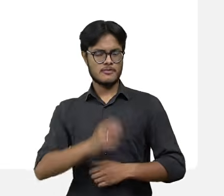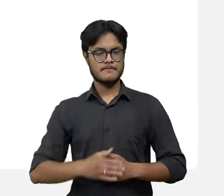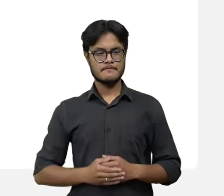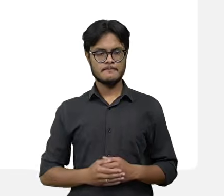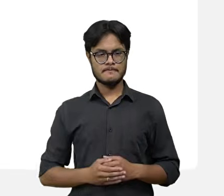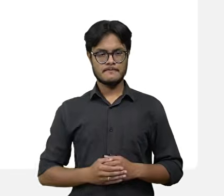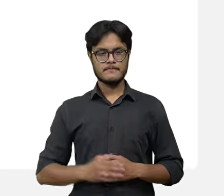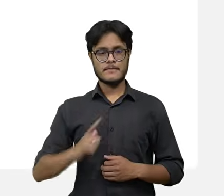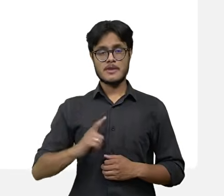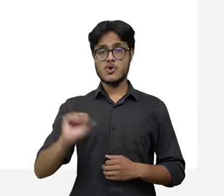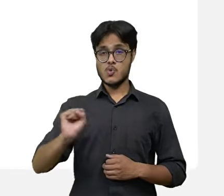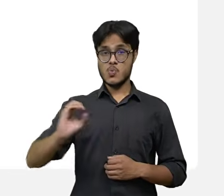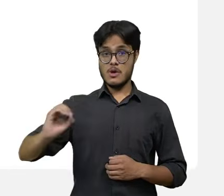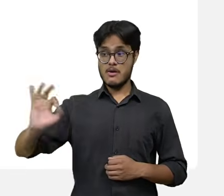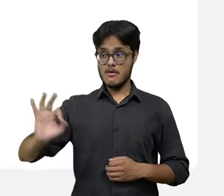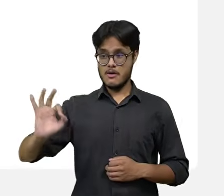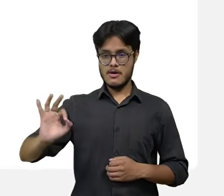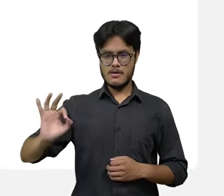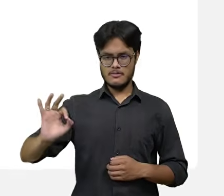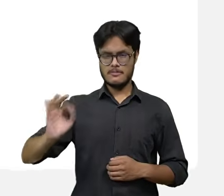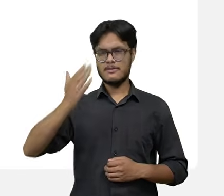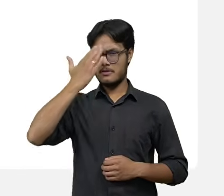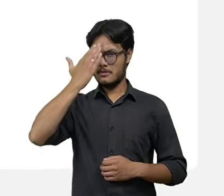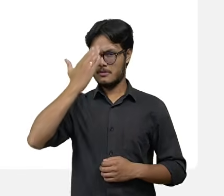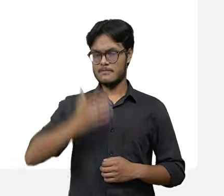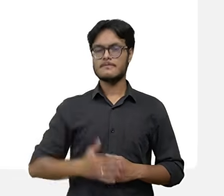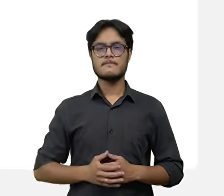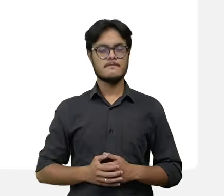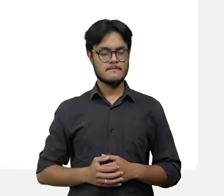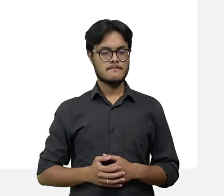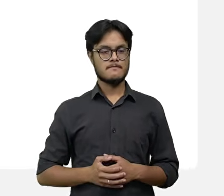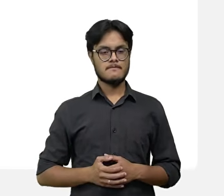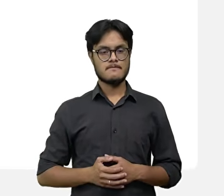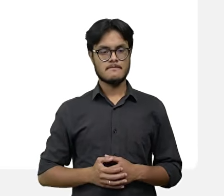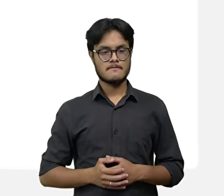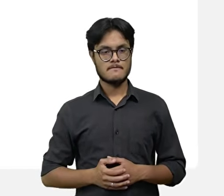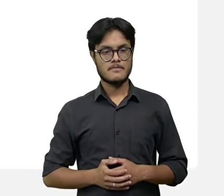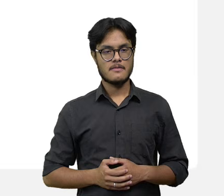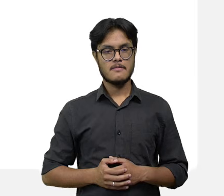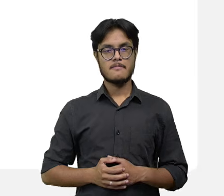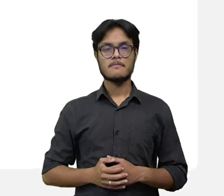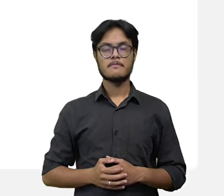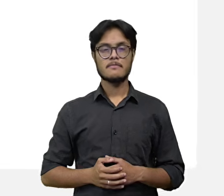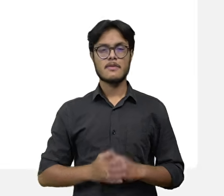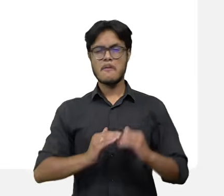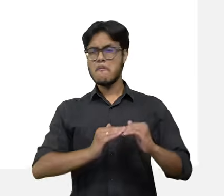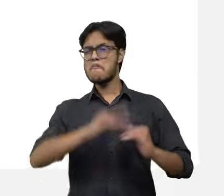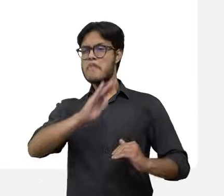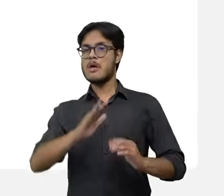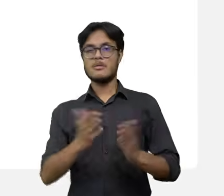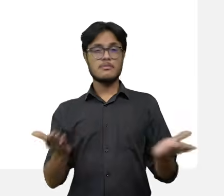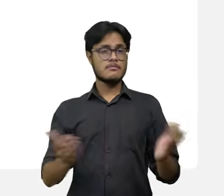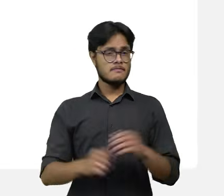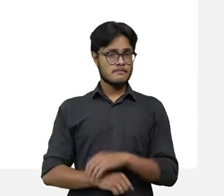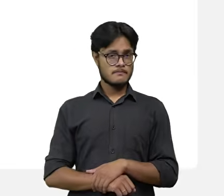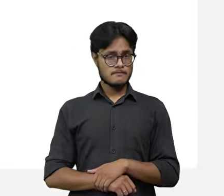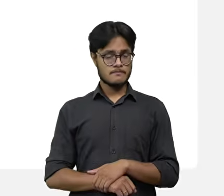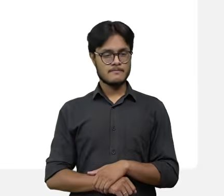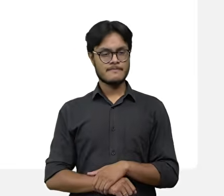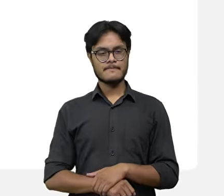de 80% em rendimento máximo. Show? Vamos